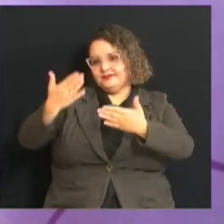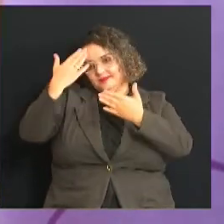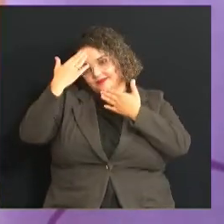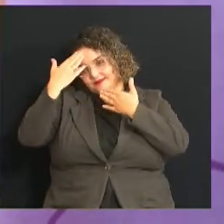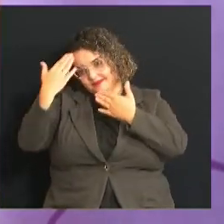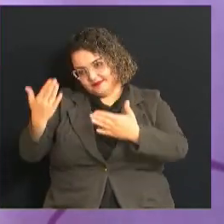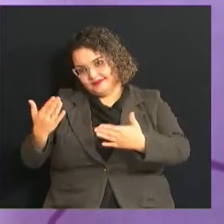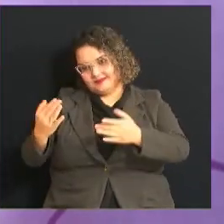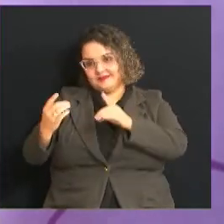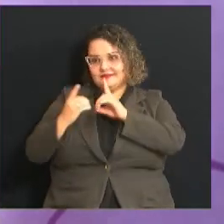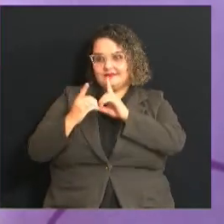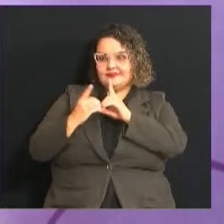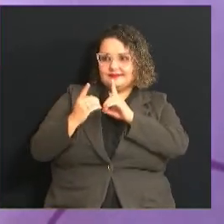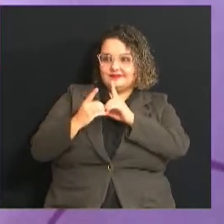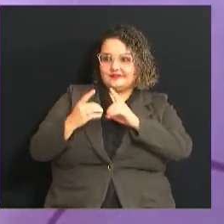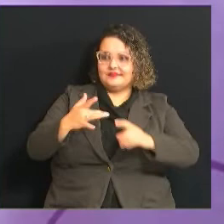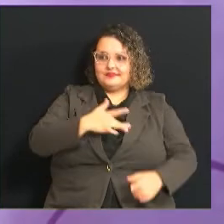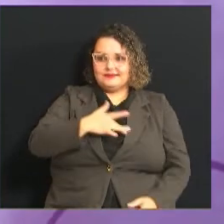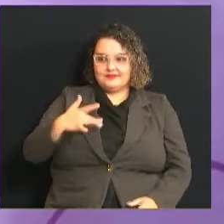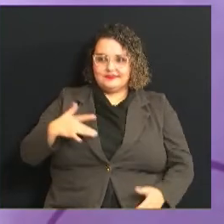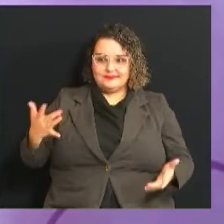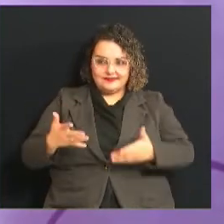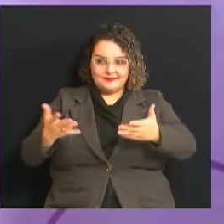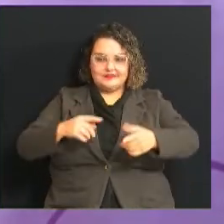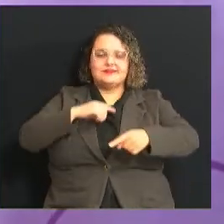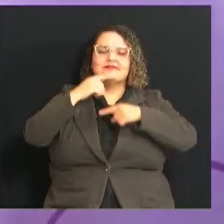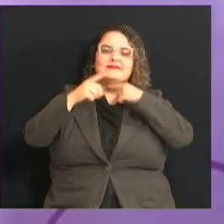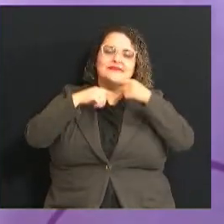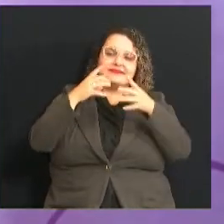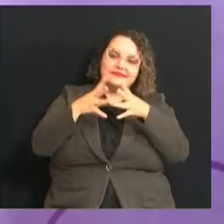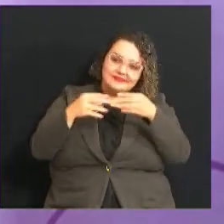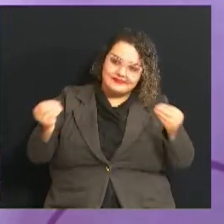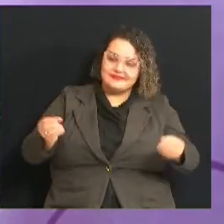por atender a gente do Saúde Agora e tirar todas as nossas dúvidas.